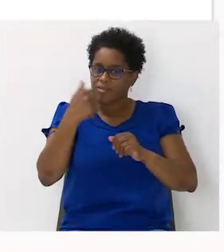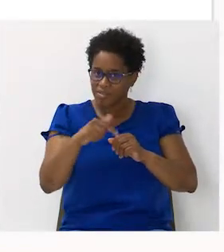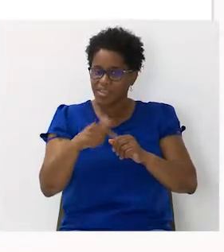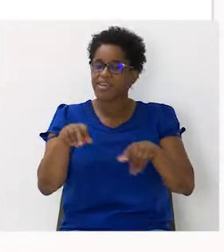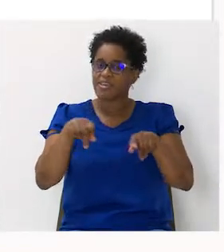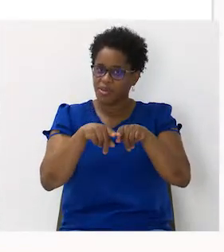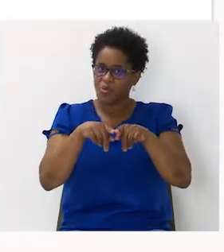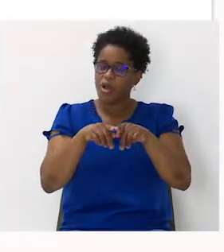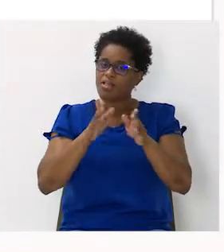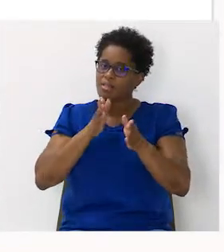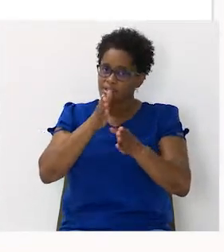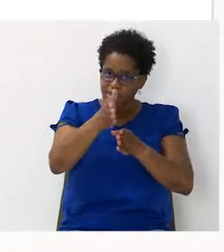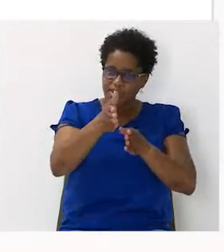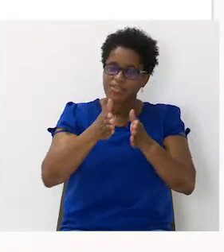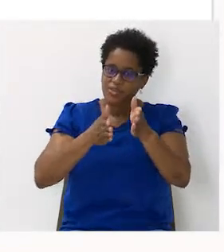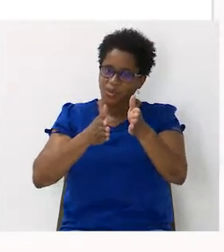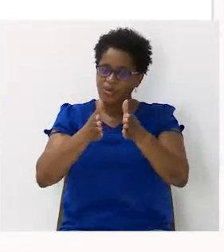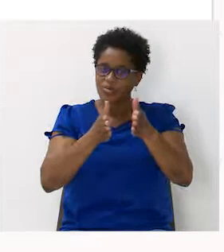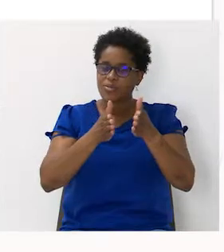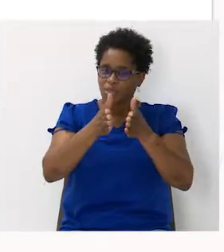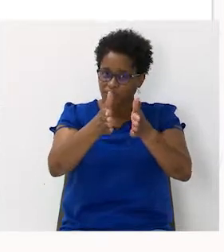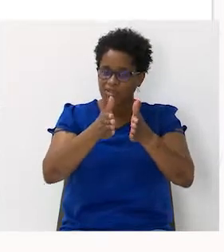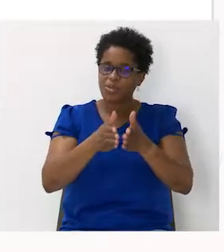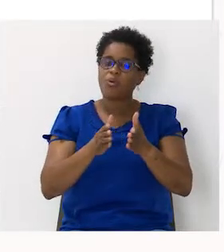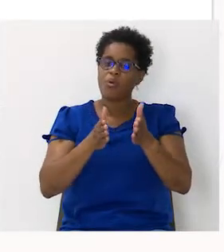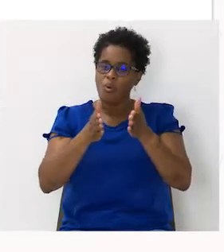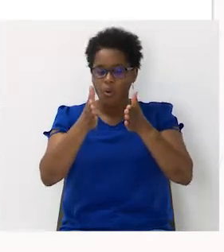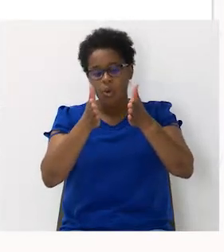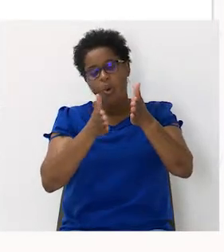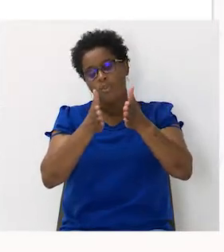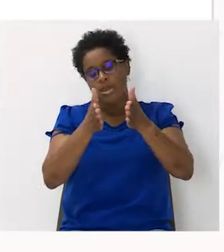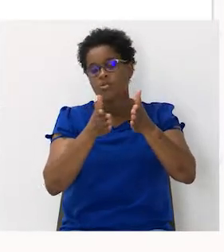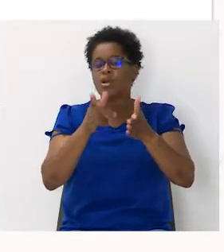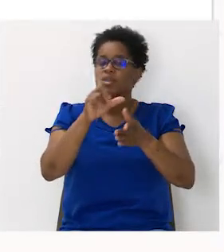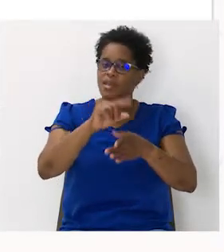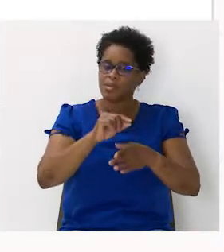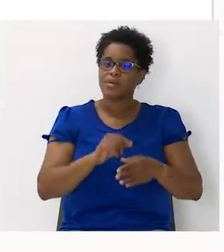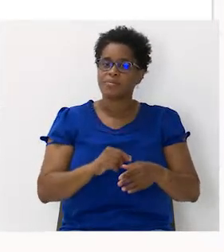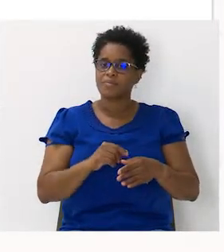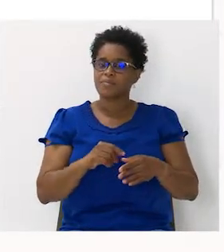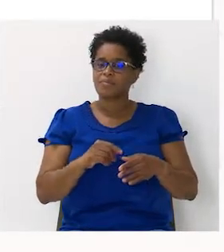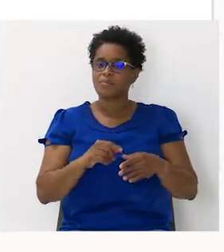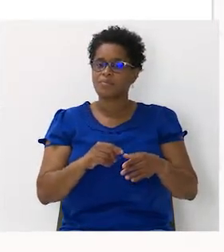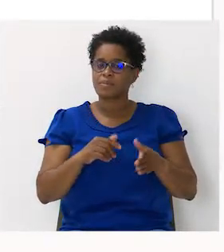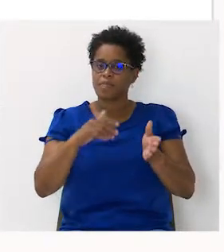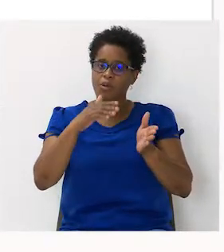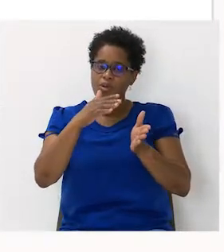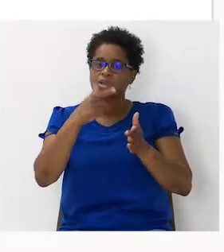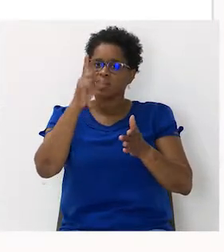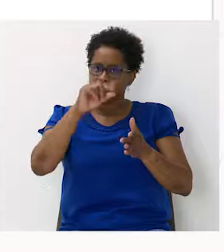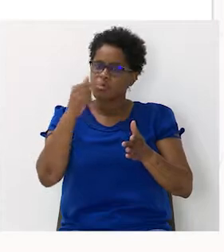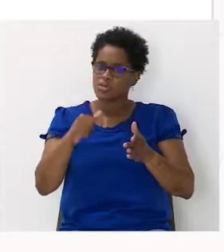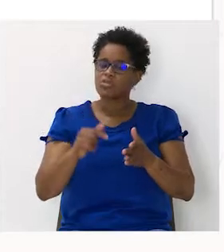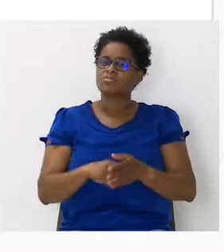tem a mesma direção. Que direção? Oblíqua. E também estão no mesmo